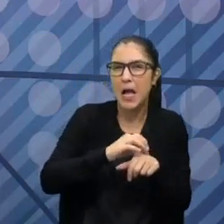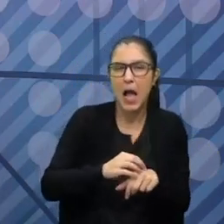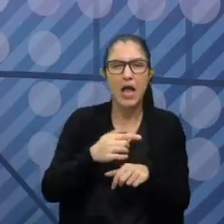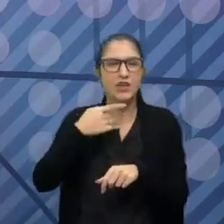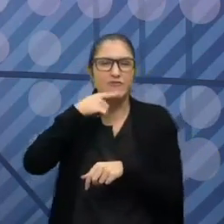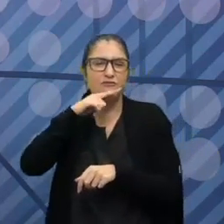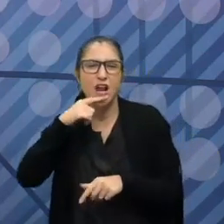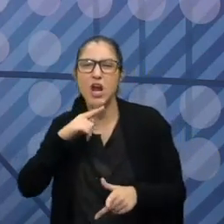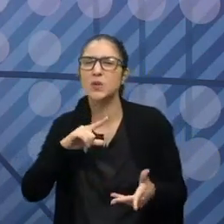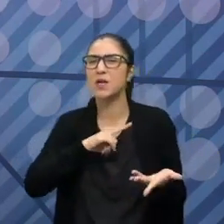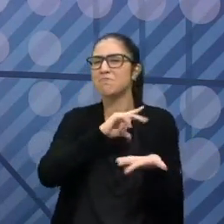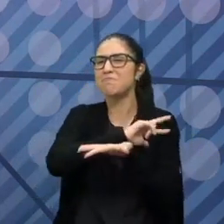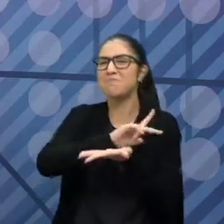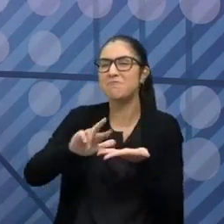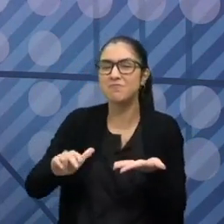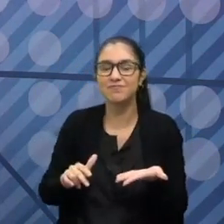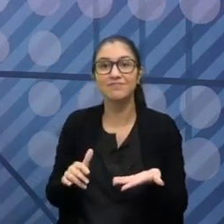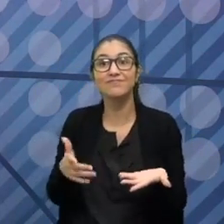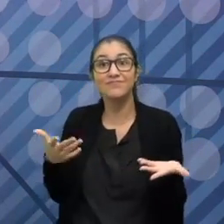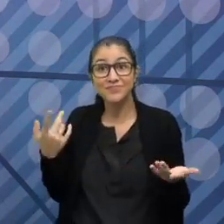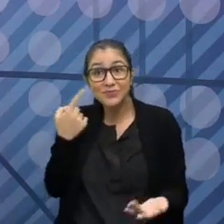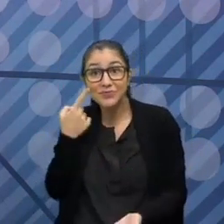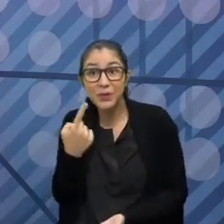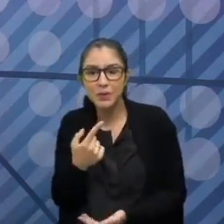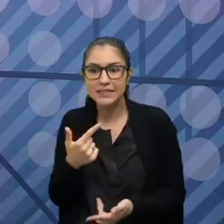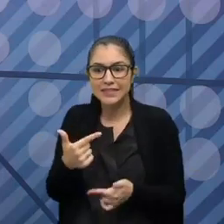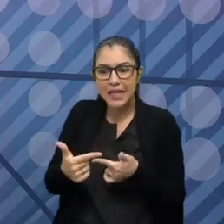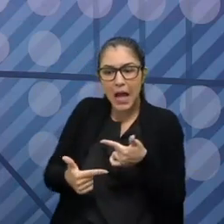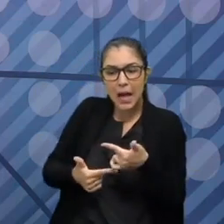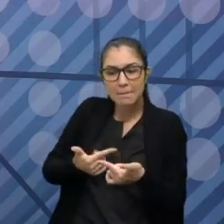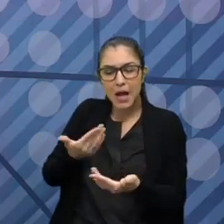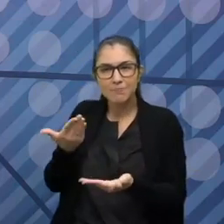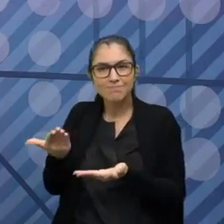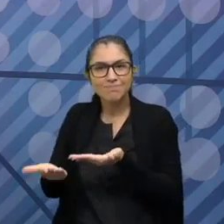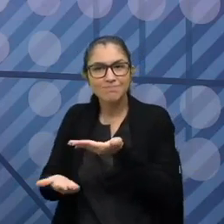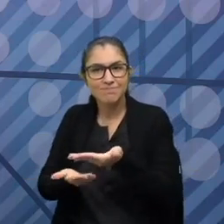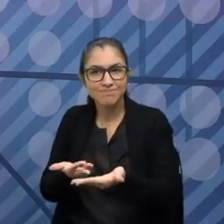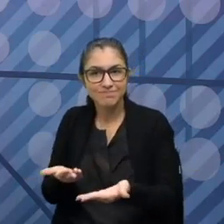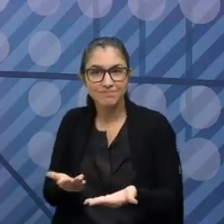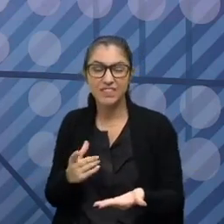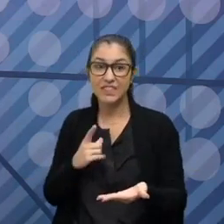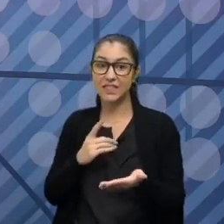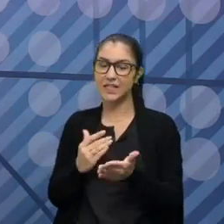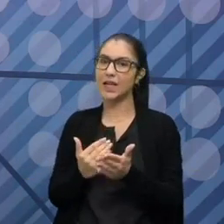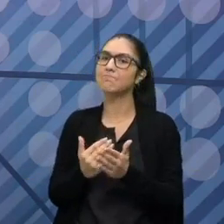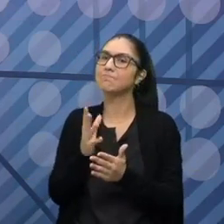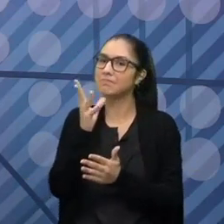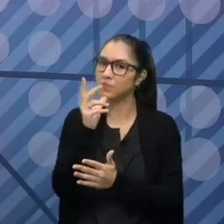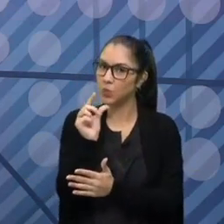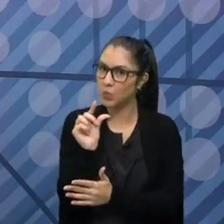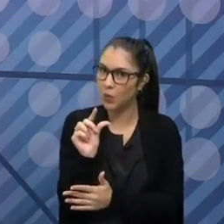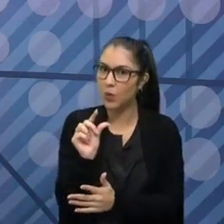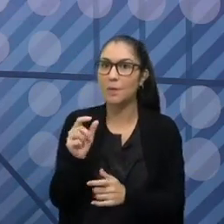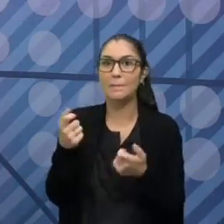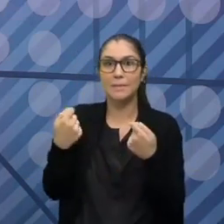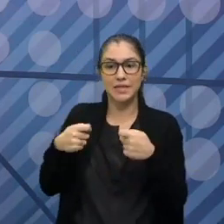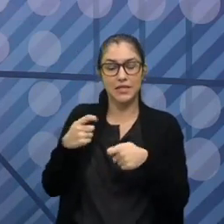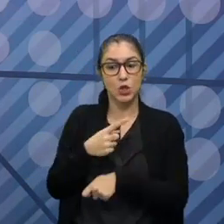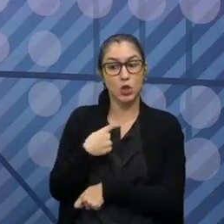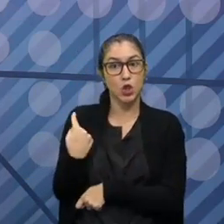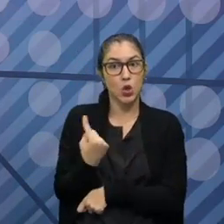de frango, ok? Então, é esse trabalho que a gente tem que fazer. Leva mais tempo. Nós precisamos,